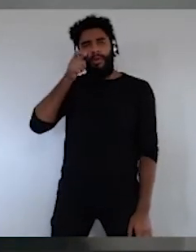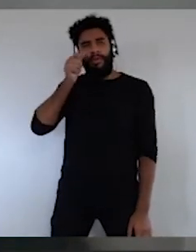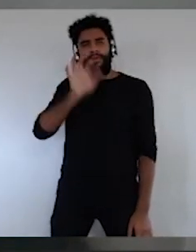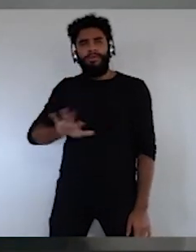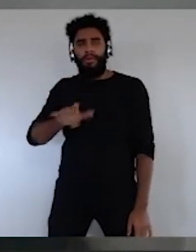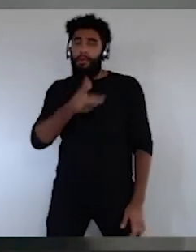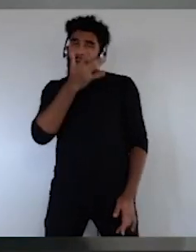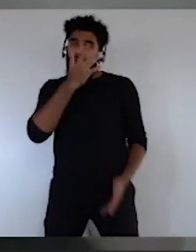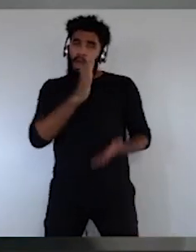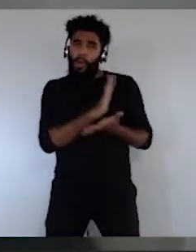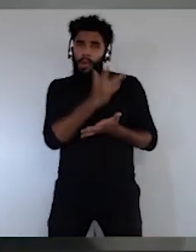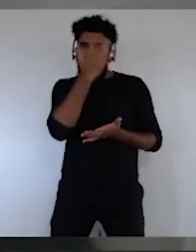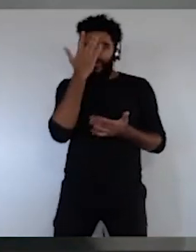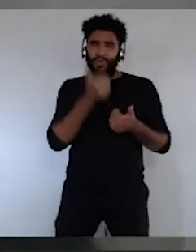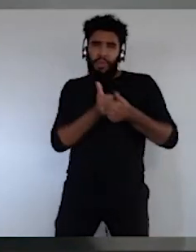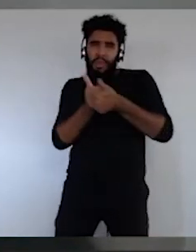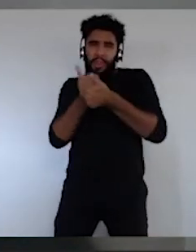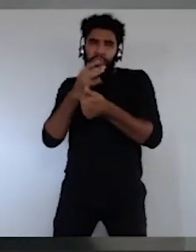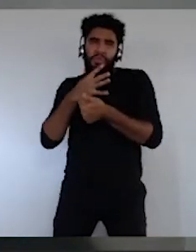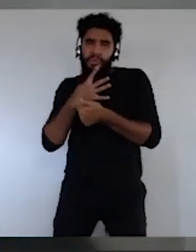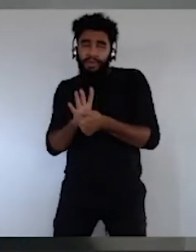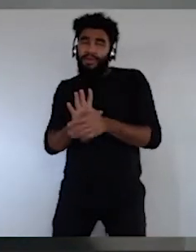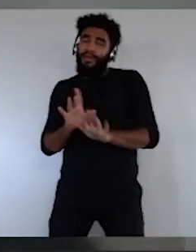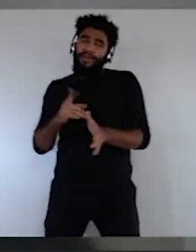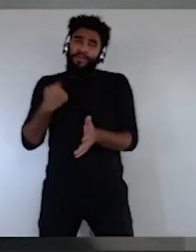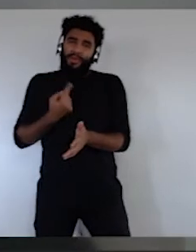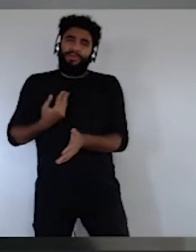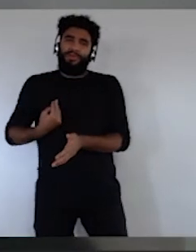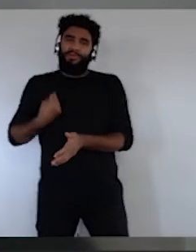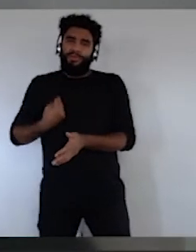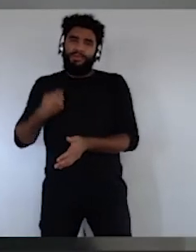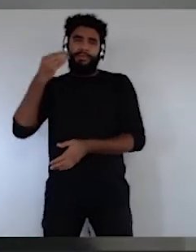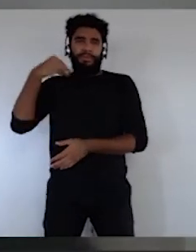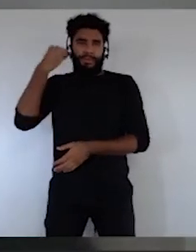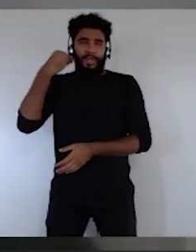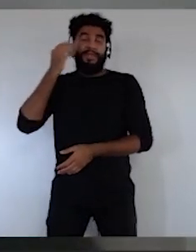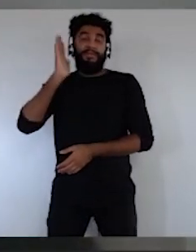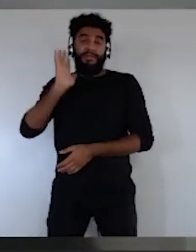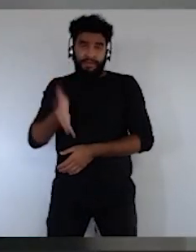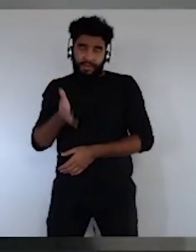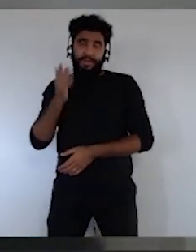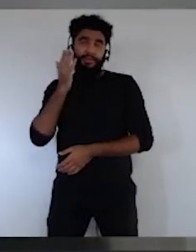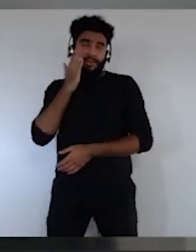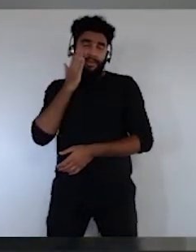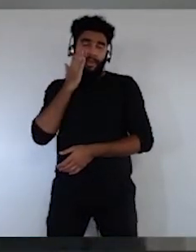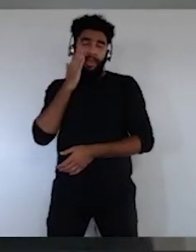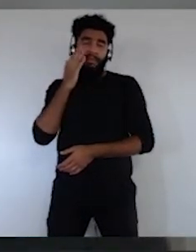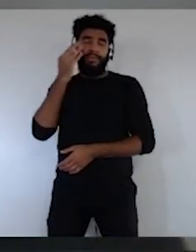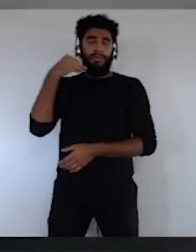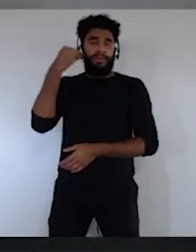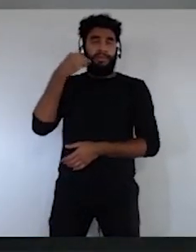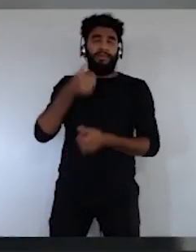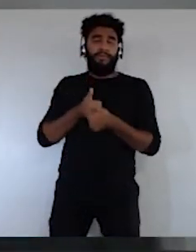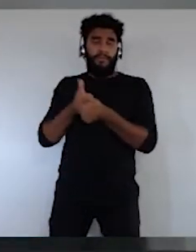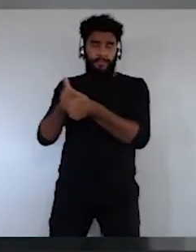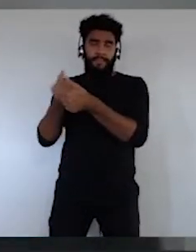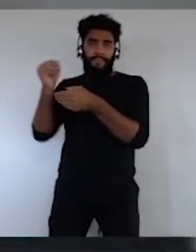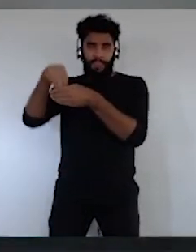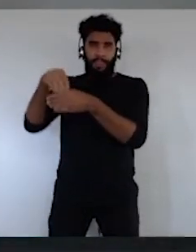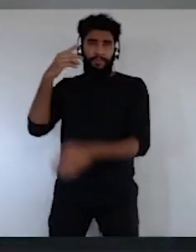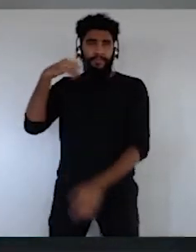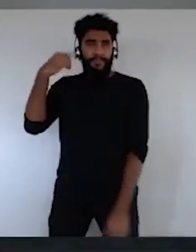recurso especial, a extinção do recurso extraordinário e a sua substituição por uma ação revisional extraordinária e uma